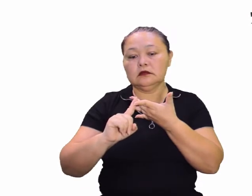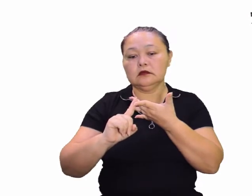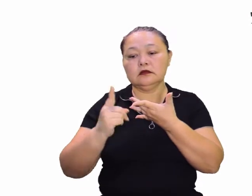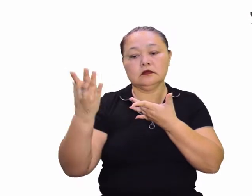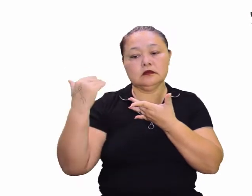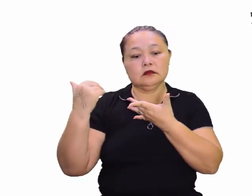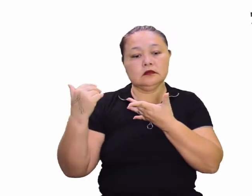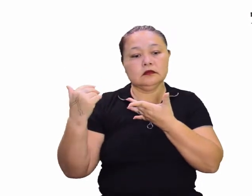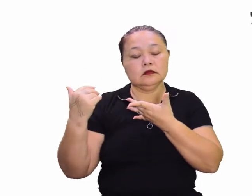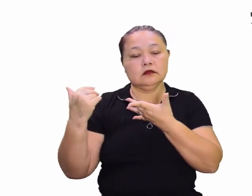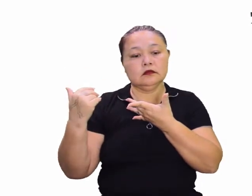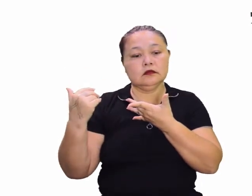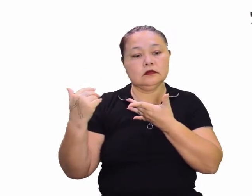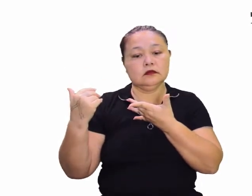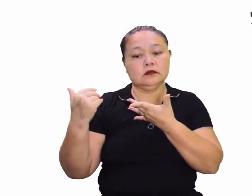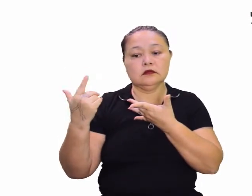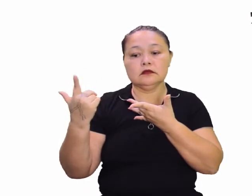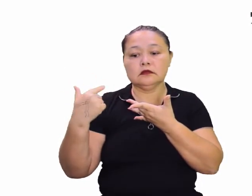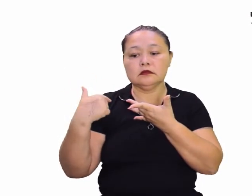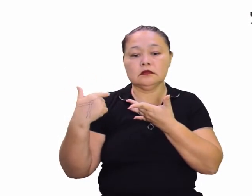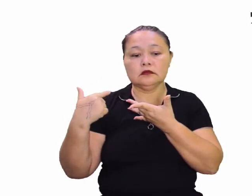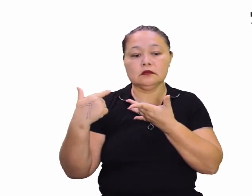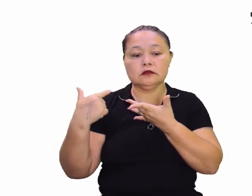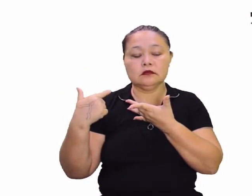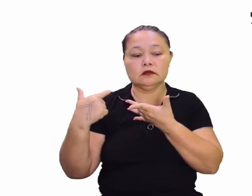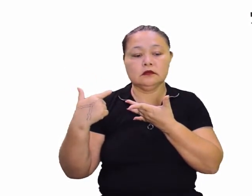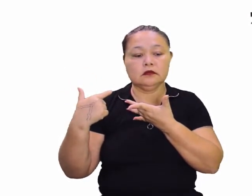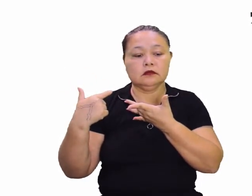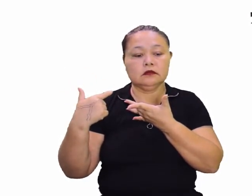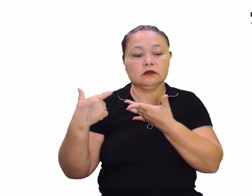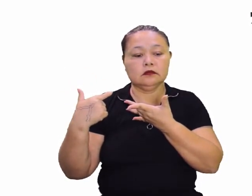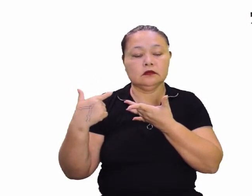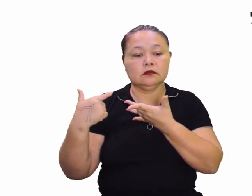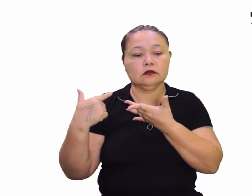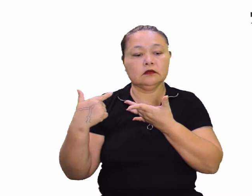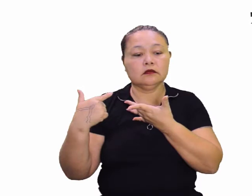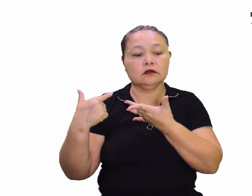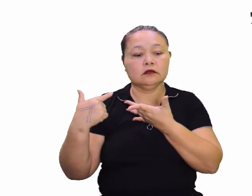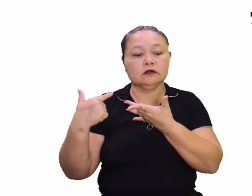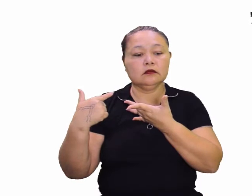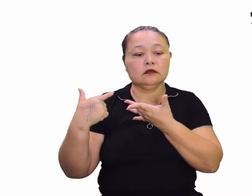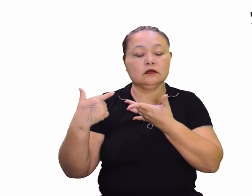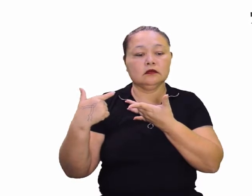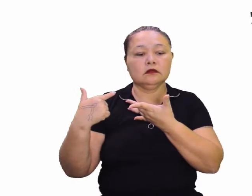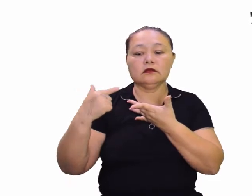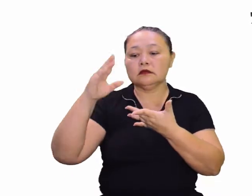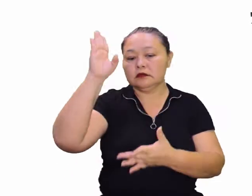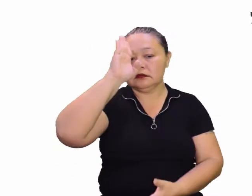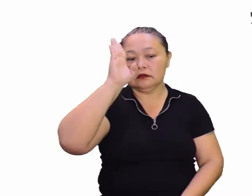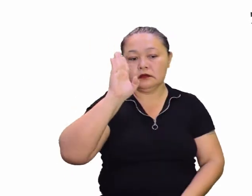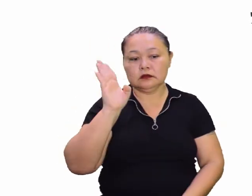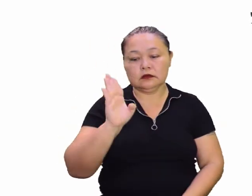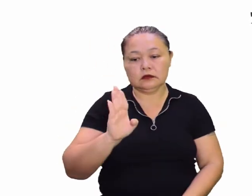Vamos voltar aqui, que a canetinha não estava no ponto, né, professor Jorge? Coloca aí. Marca aí Brasil, professor Jorge.